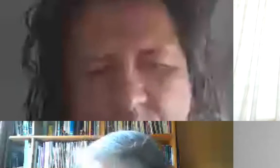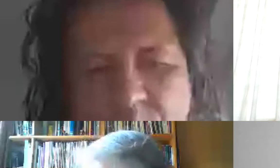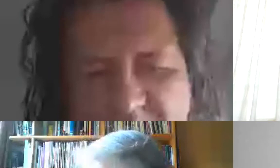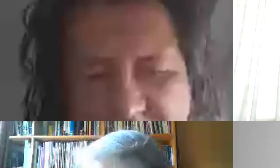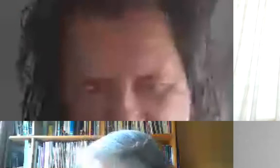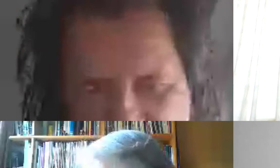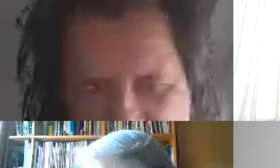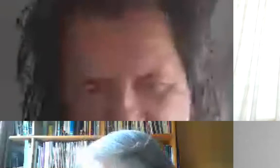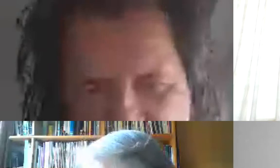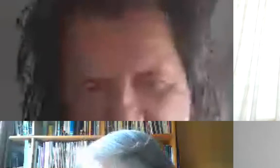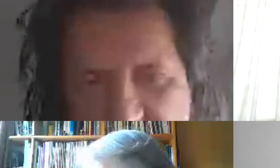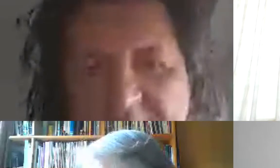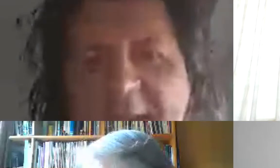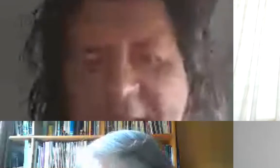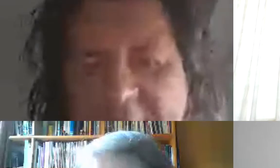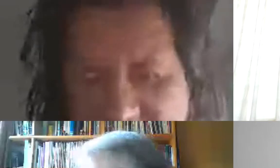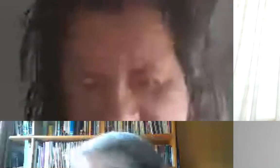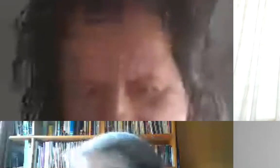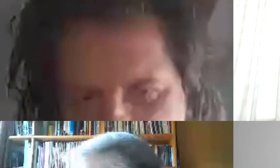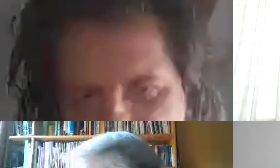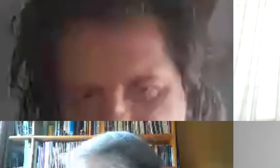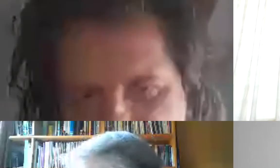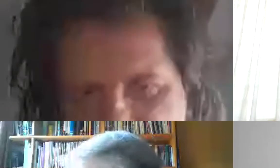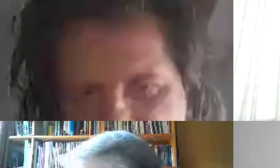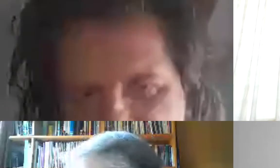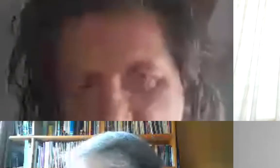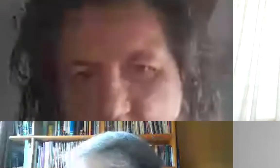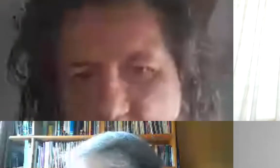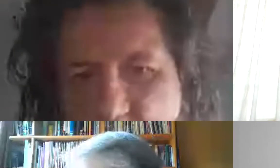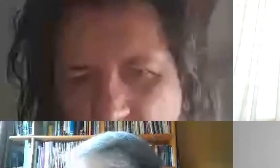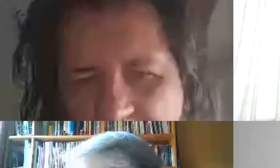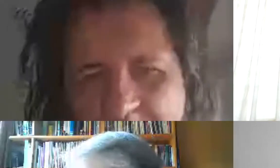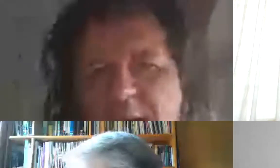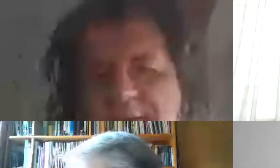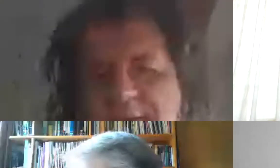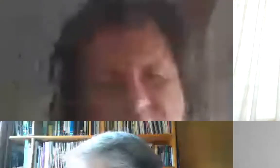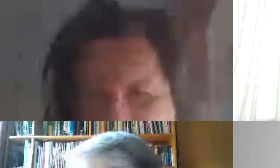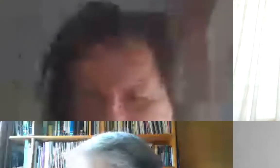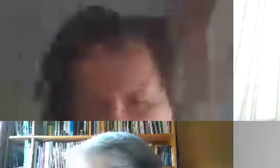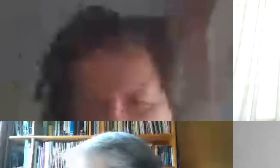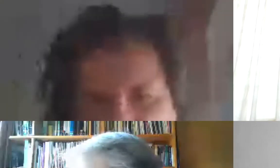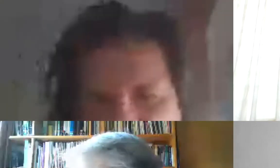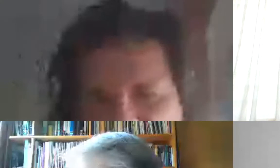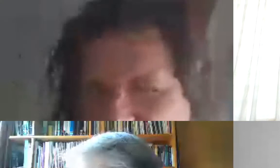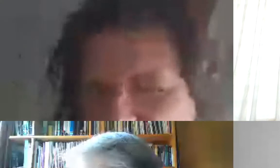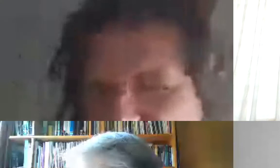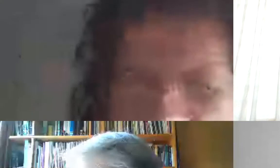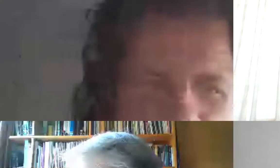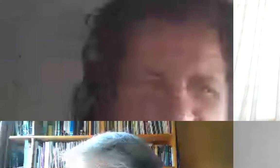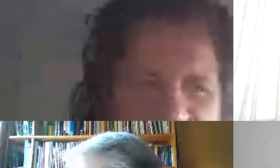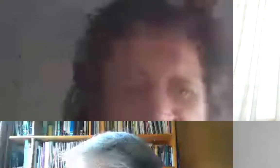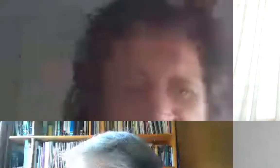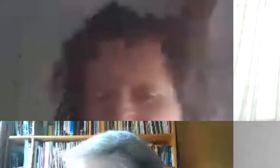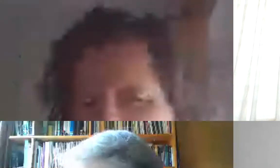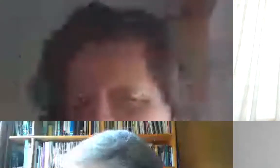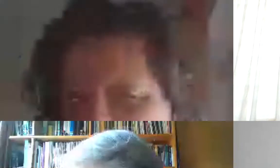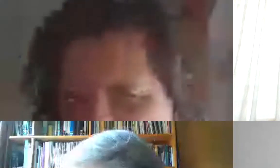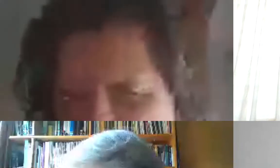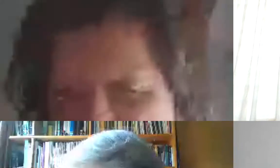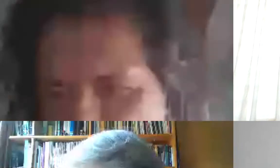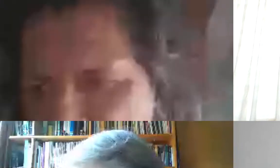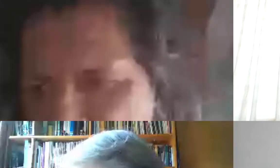sujeito. Natureza, técnica, cultura. Essas palavras base, obviamente